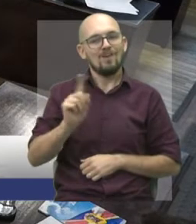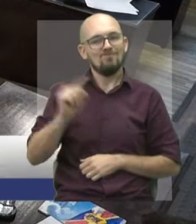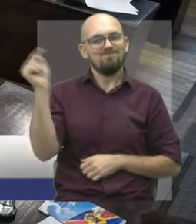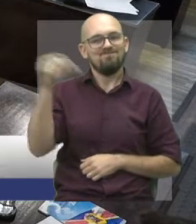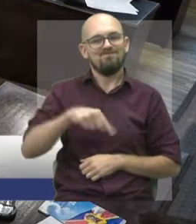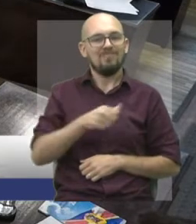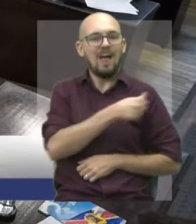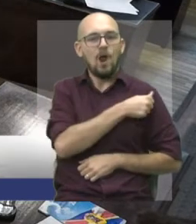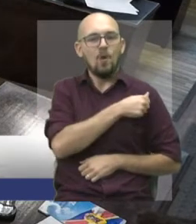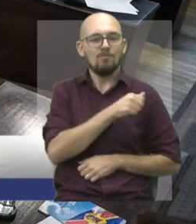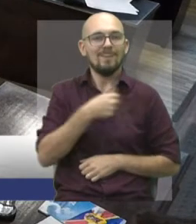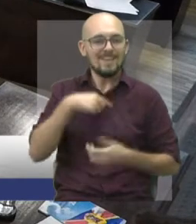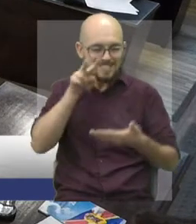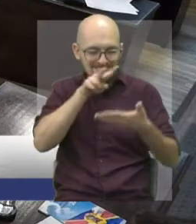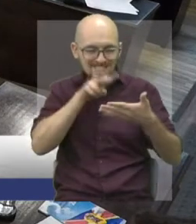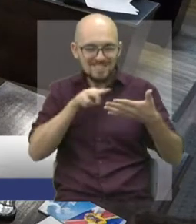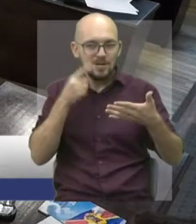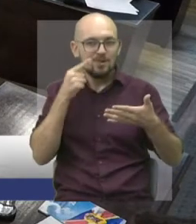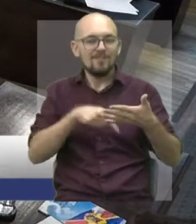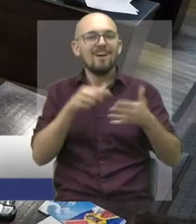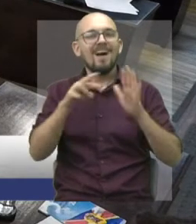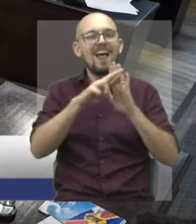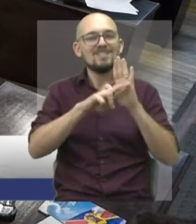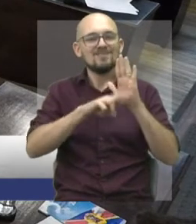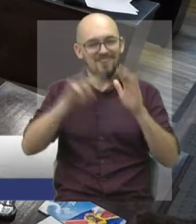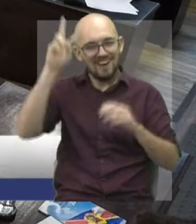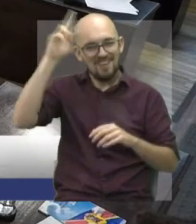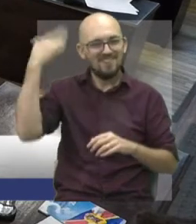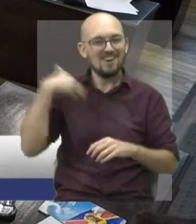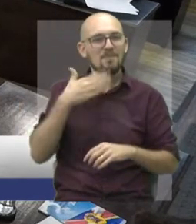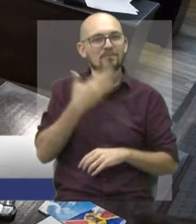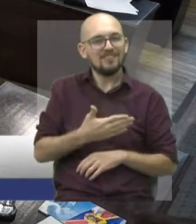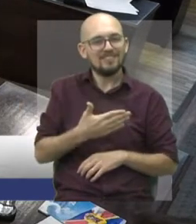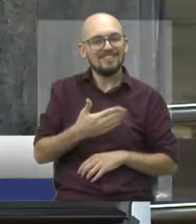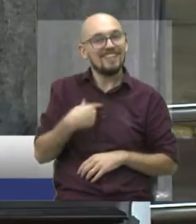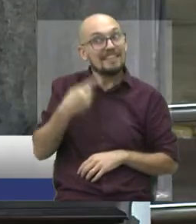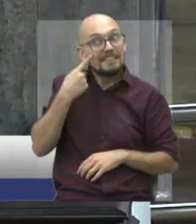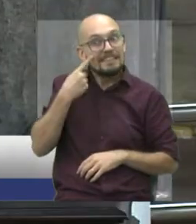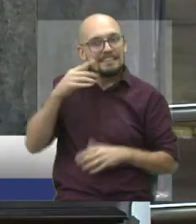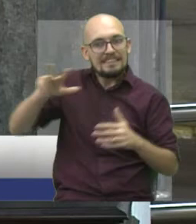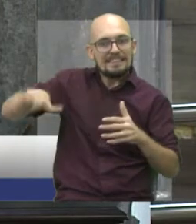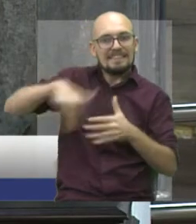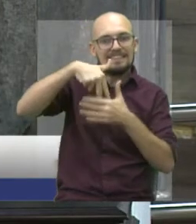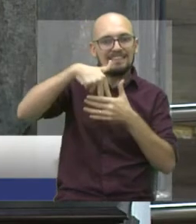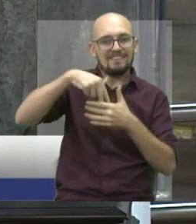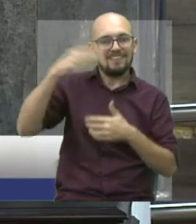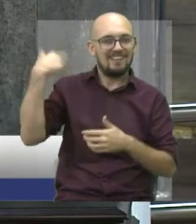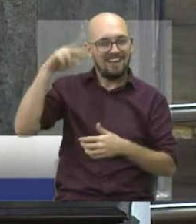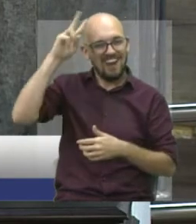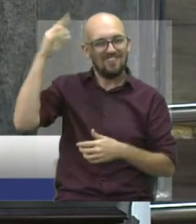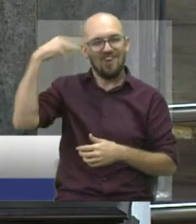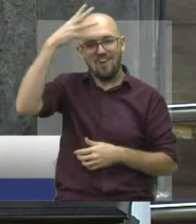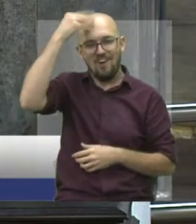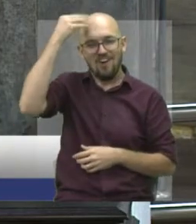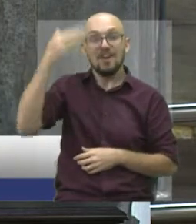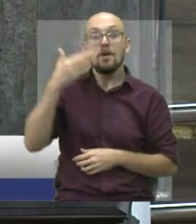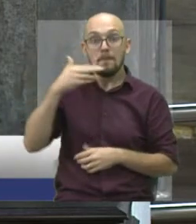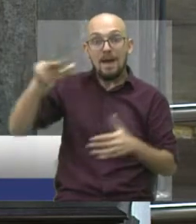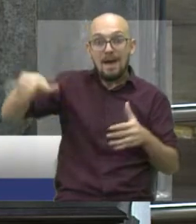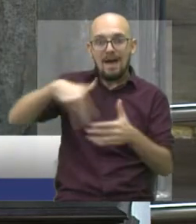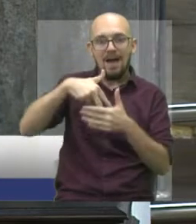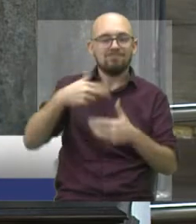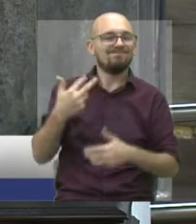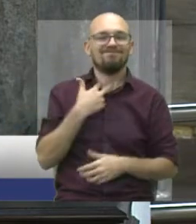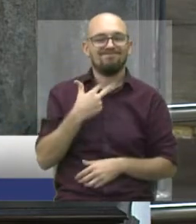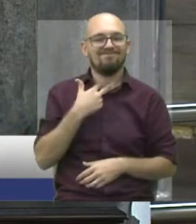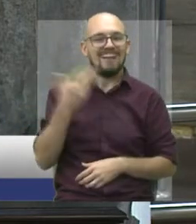Hoje, eu li o regimento agora, certo? Eu lembro que eu tinha pedido para quebrar o protocolo com o vereador Flores na época, de trazê-las